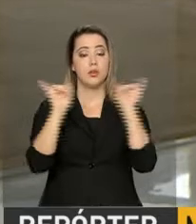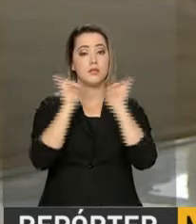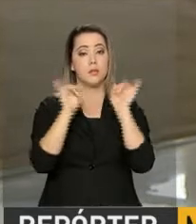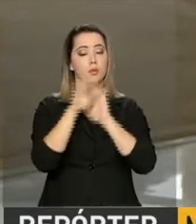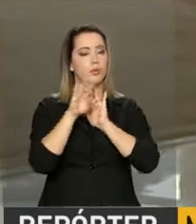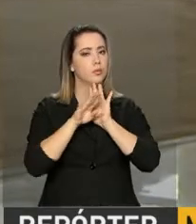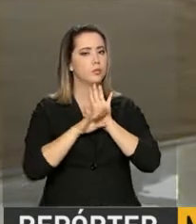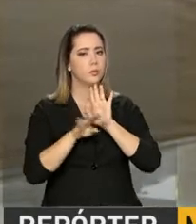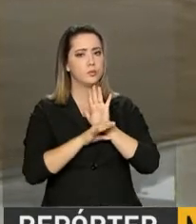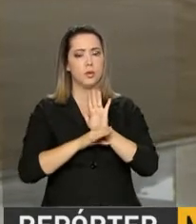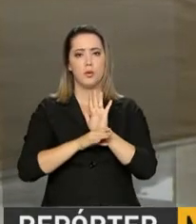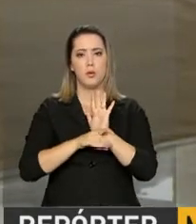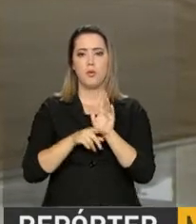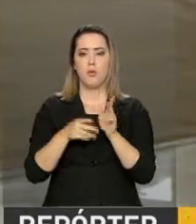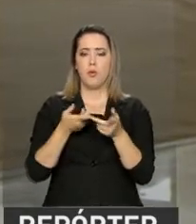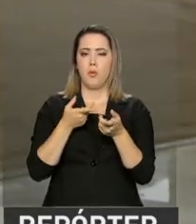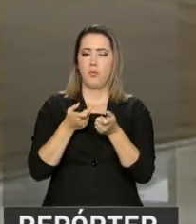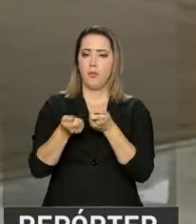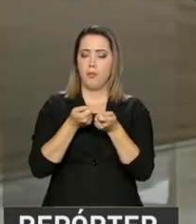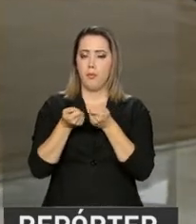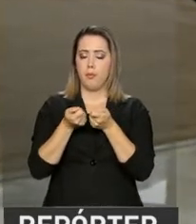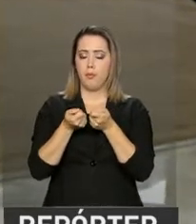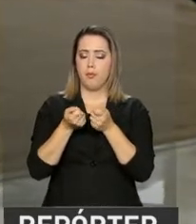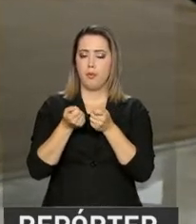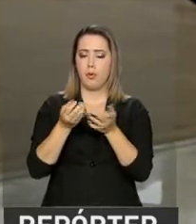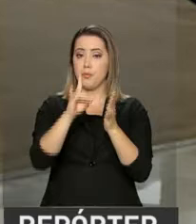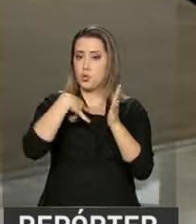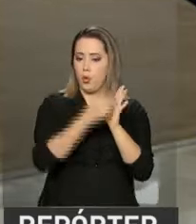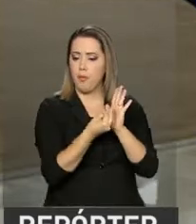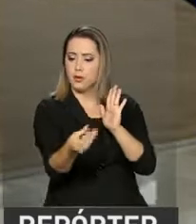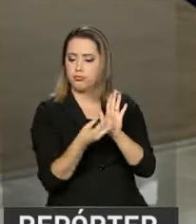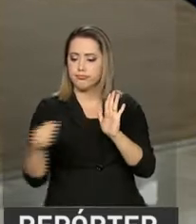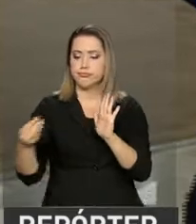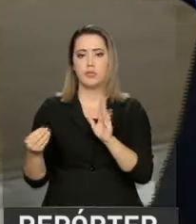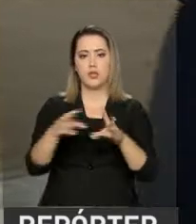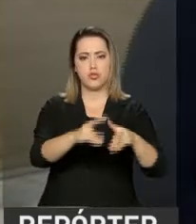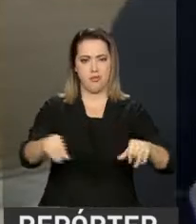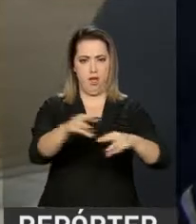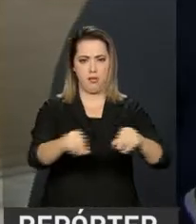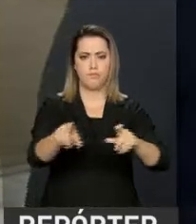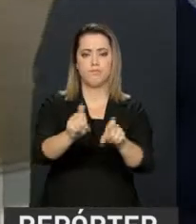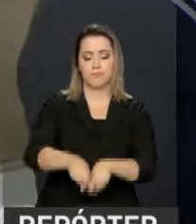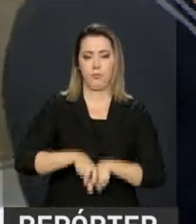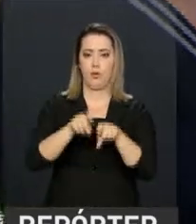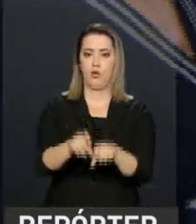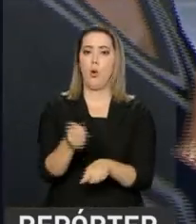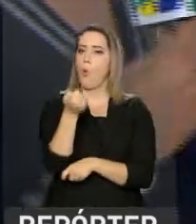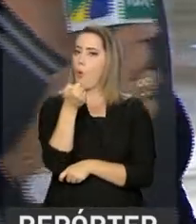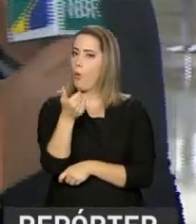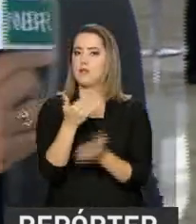lançamento do Programa Nacional de Regularização Fundiária. Essa cerimônia deve começar a qualquer momento. Por